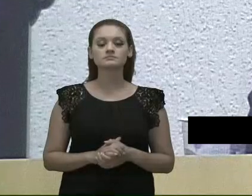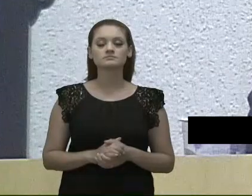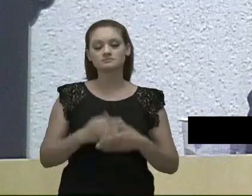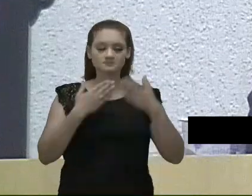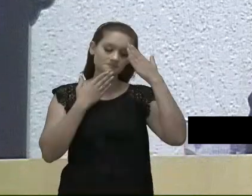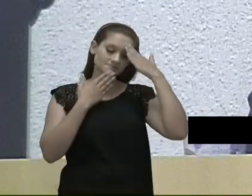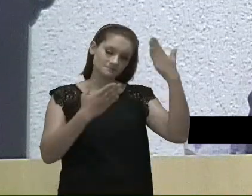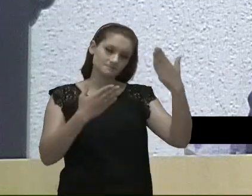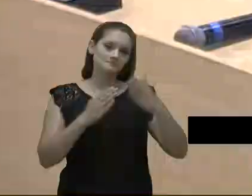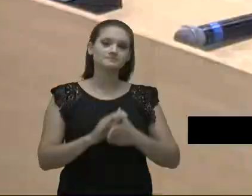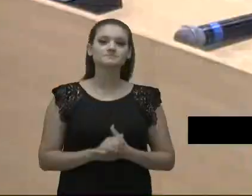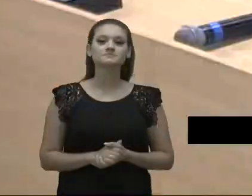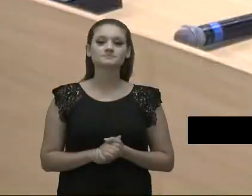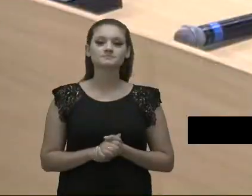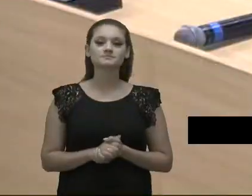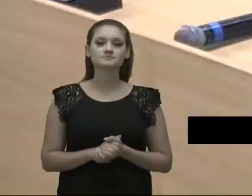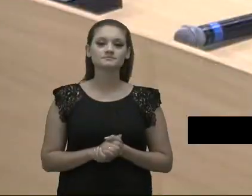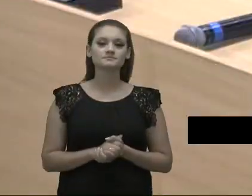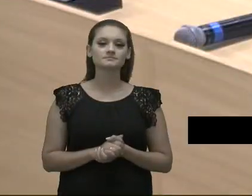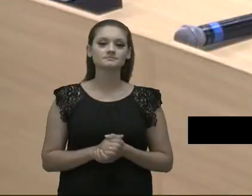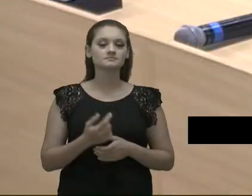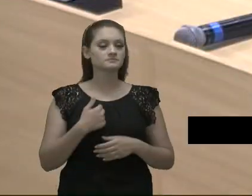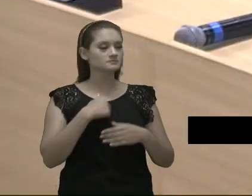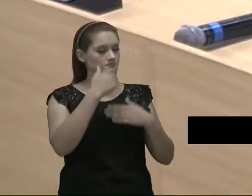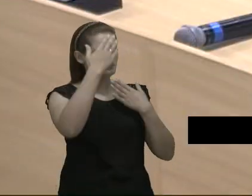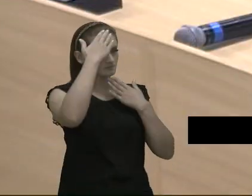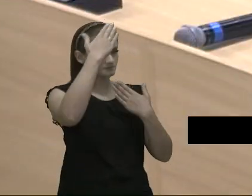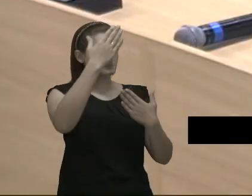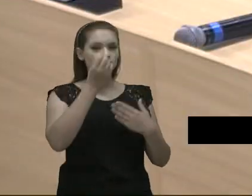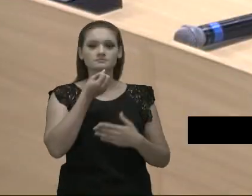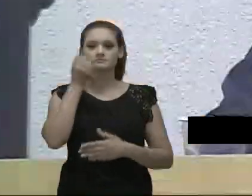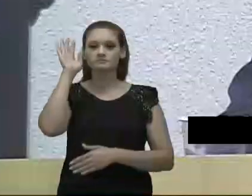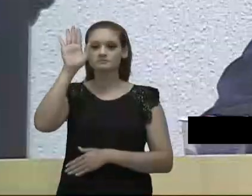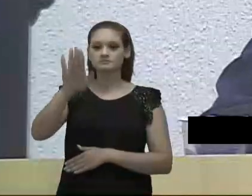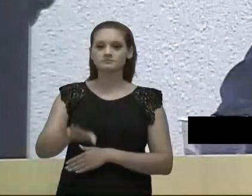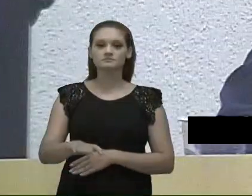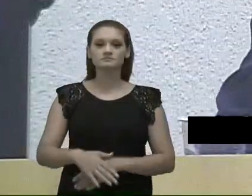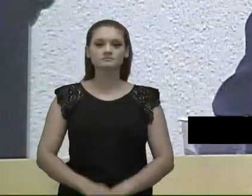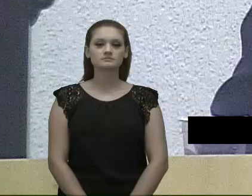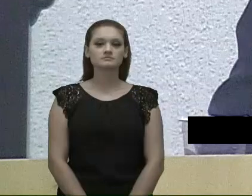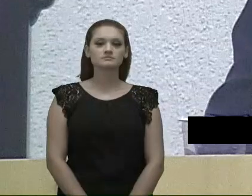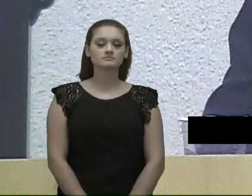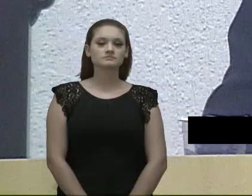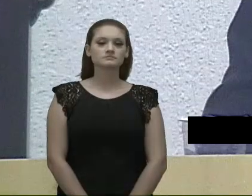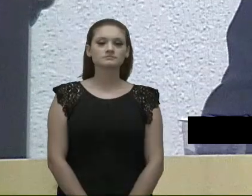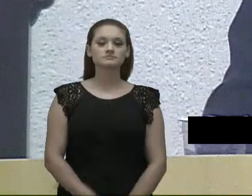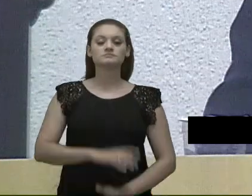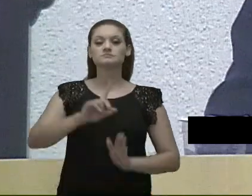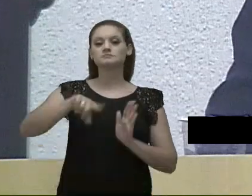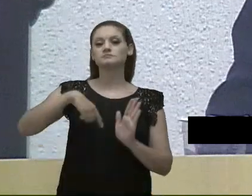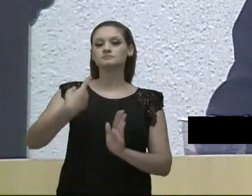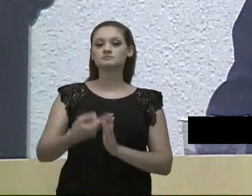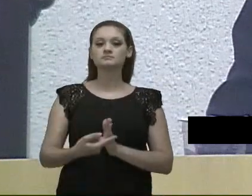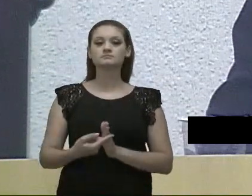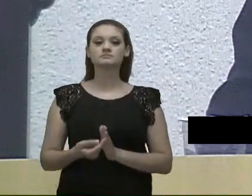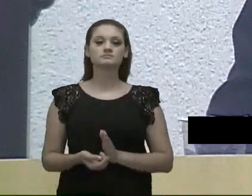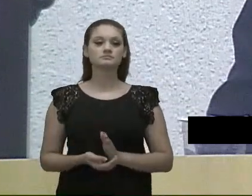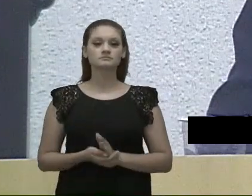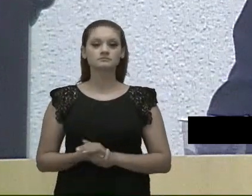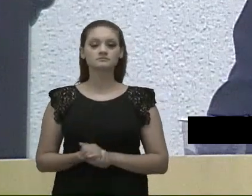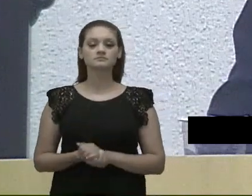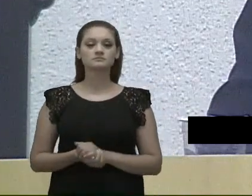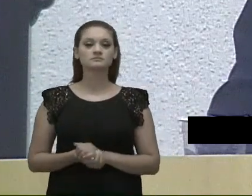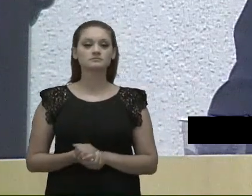Obrigado, tá? Eu que agradeço. Boa tarde. Boa tarde. Chamo agora o próximo